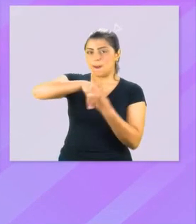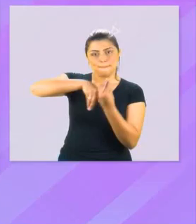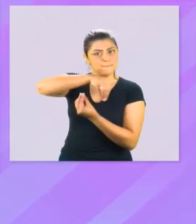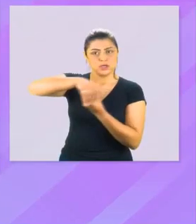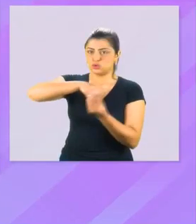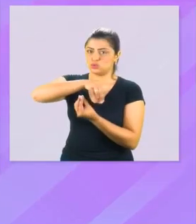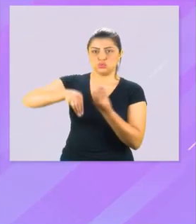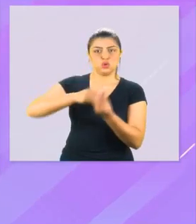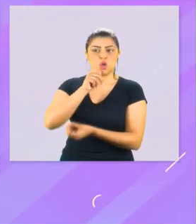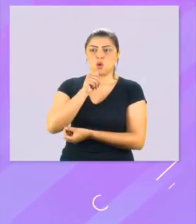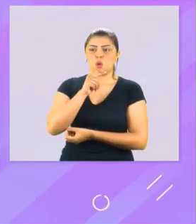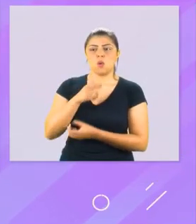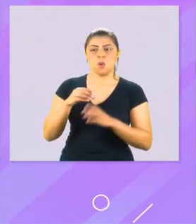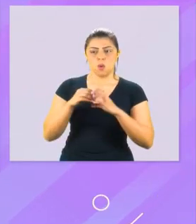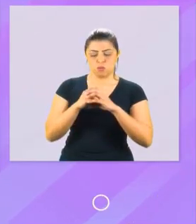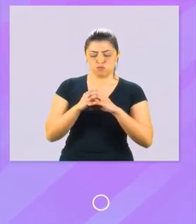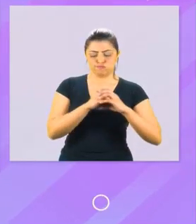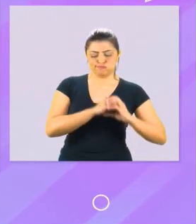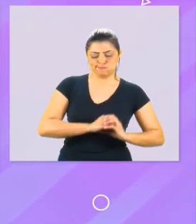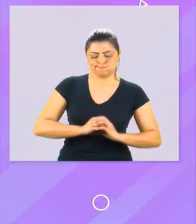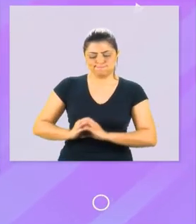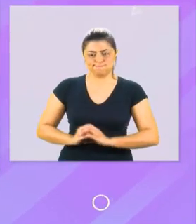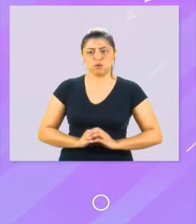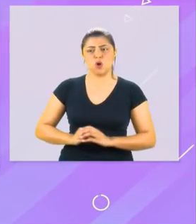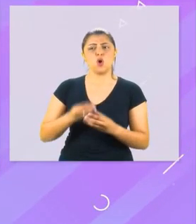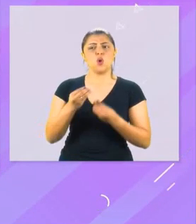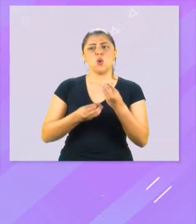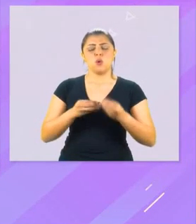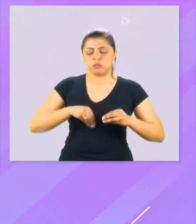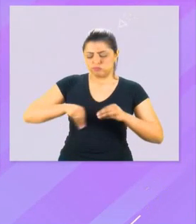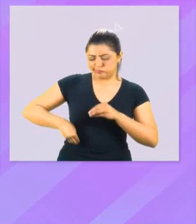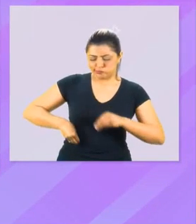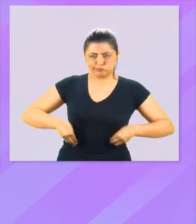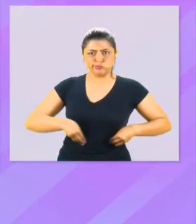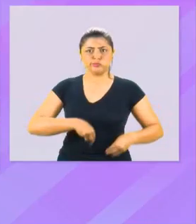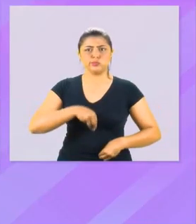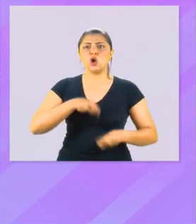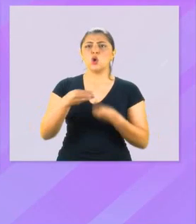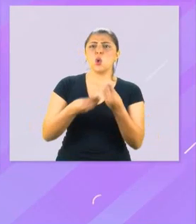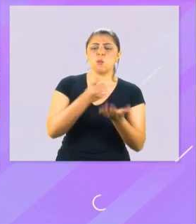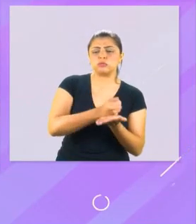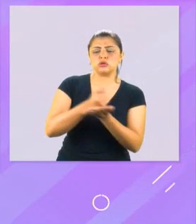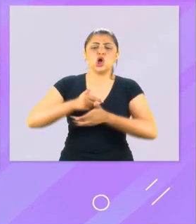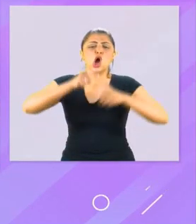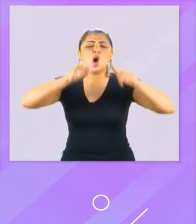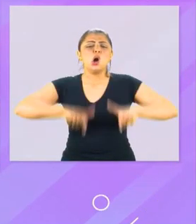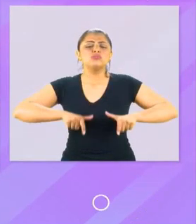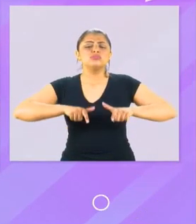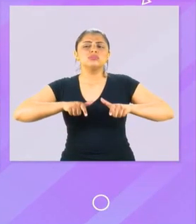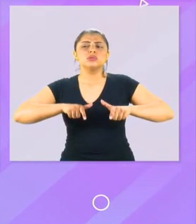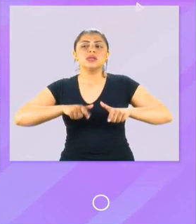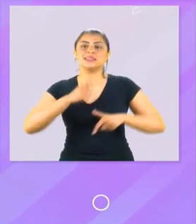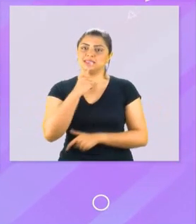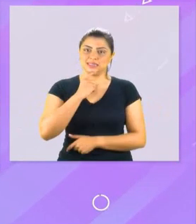mistura com a água e precisa ser transportado para os outros tecidos. E qual é o caminho por onde ele será